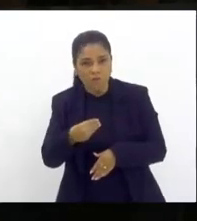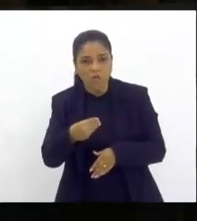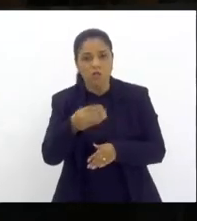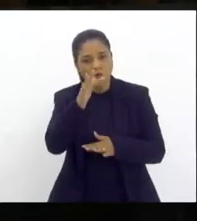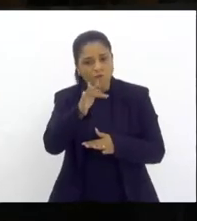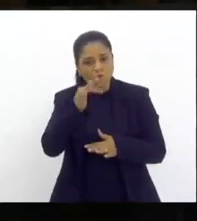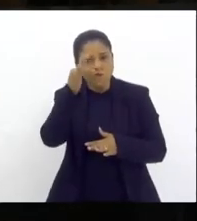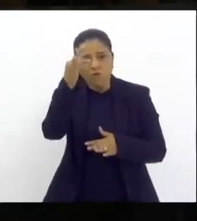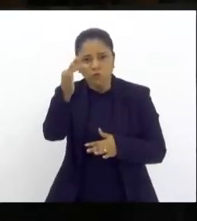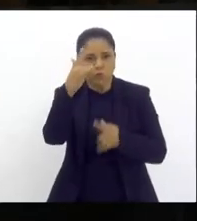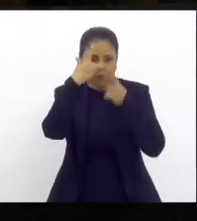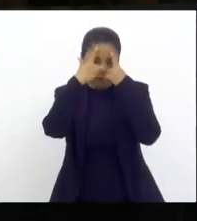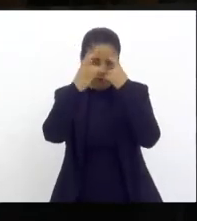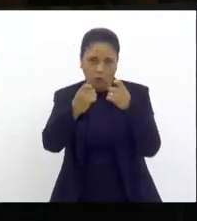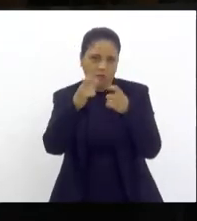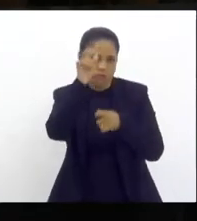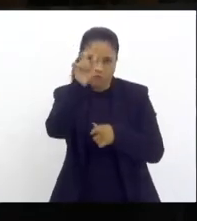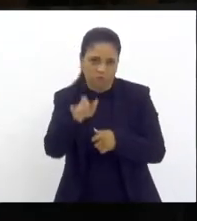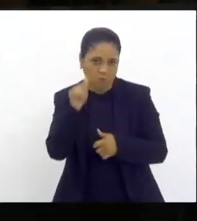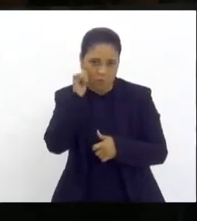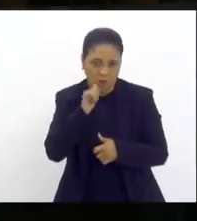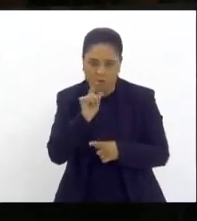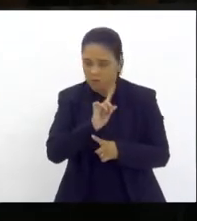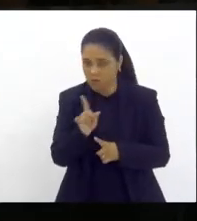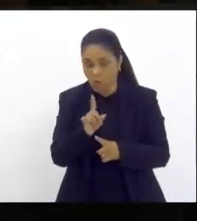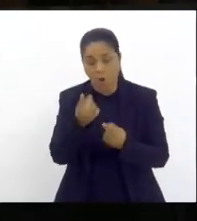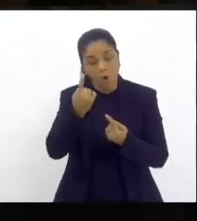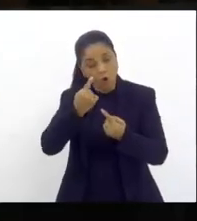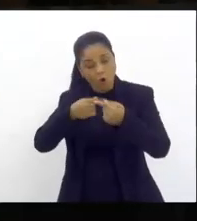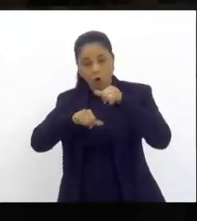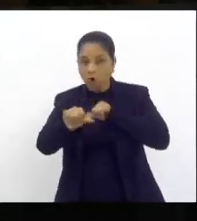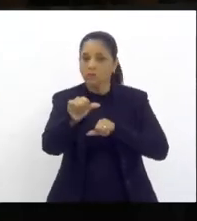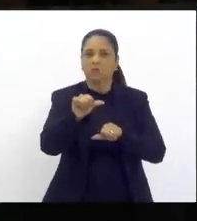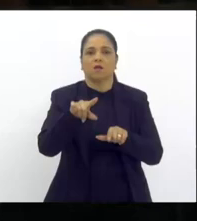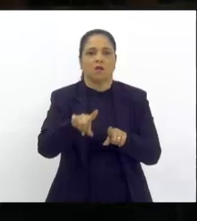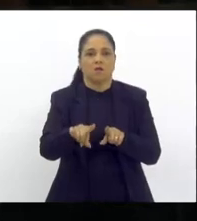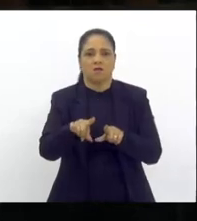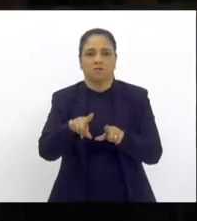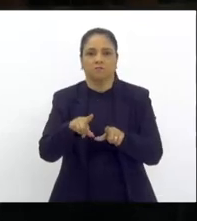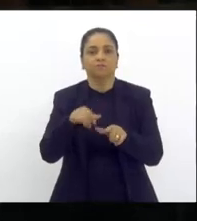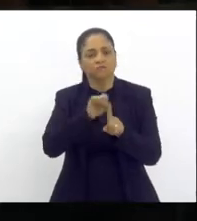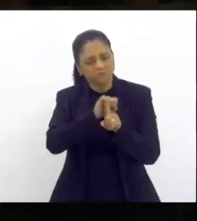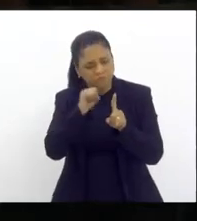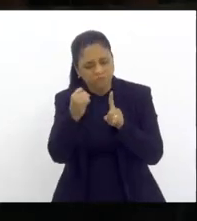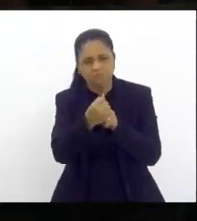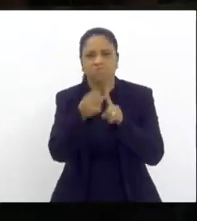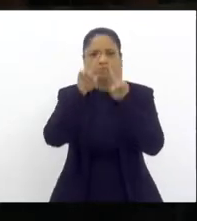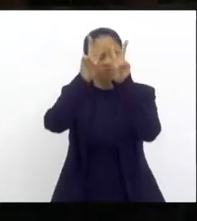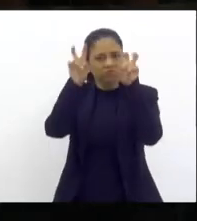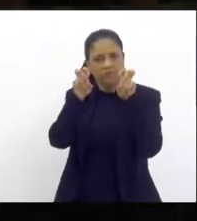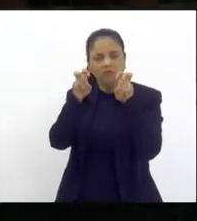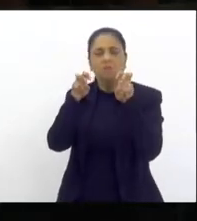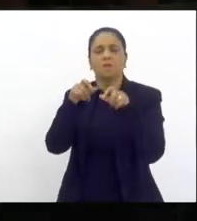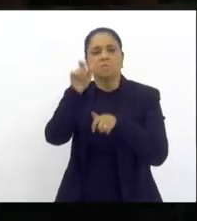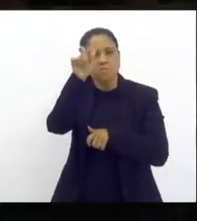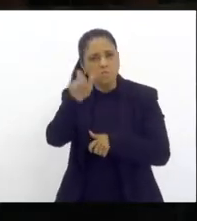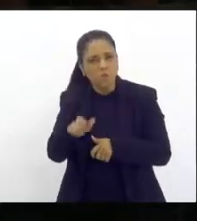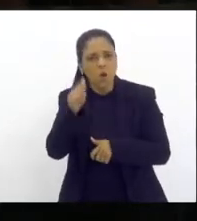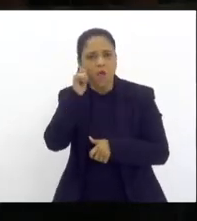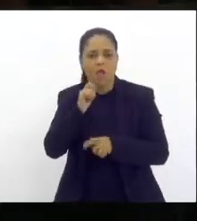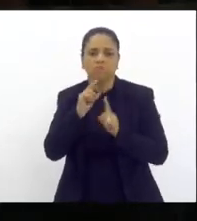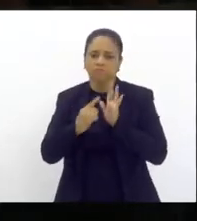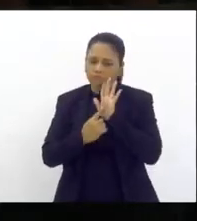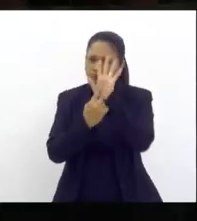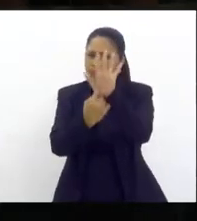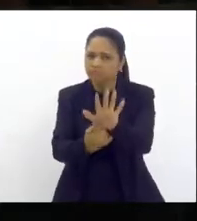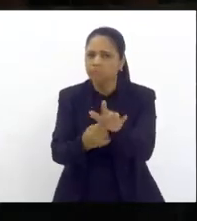futuro violadores de mulheres. Pelo contrário, então, toda a sociedade, esse tema, é óbvio que as mulheres protagonizam e devem,